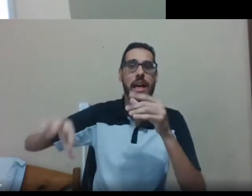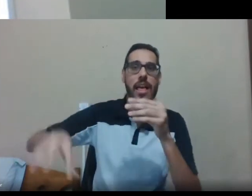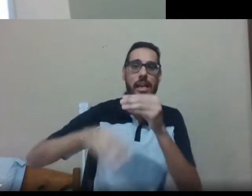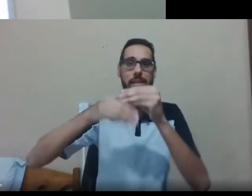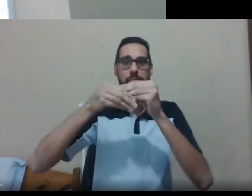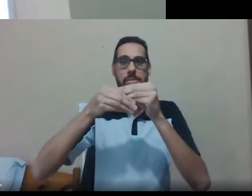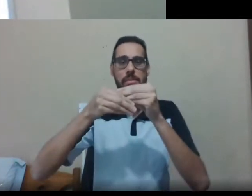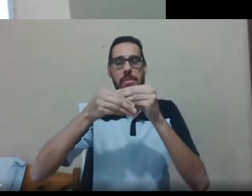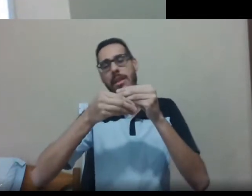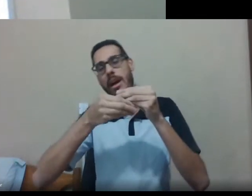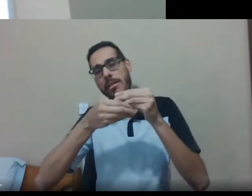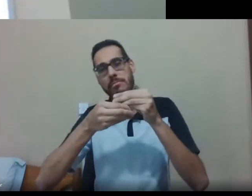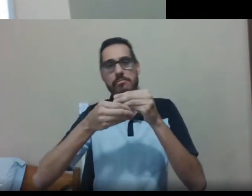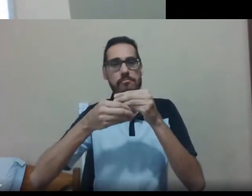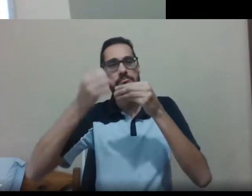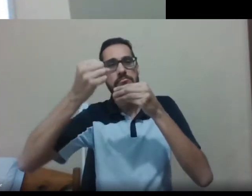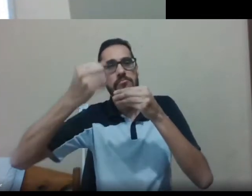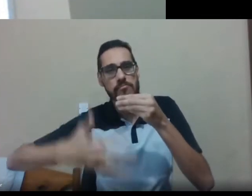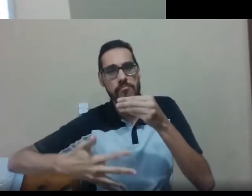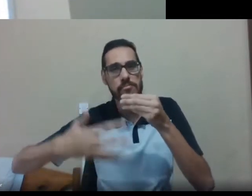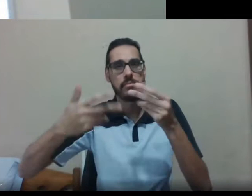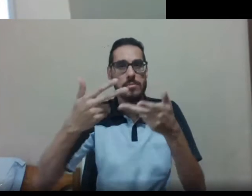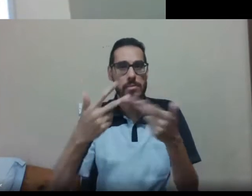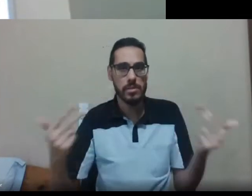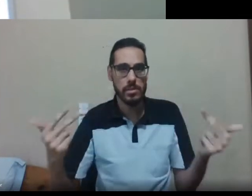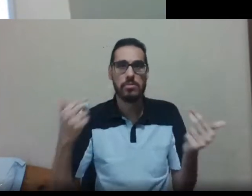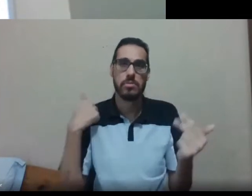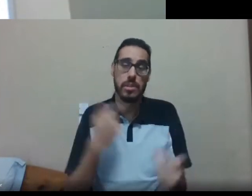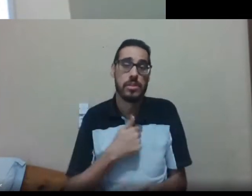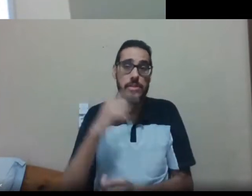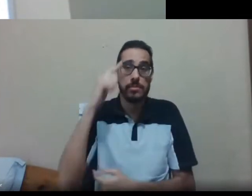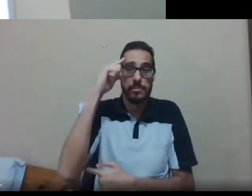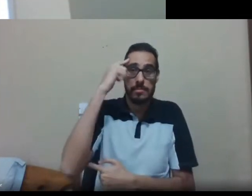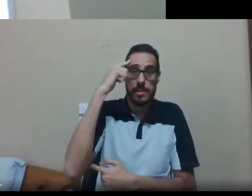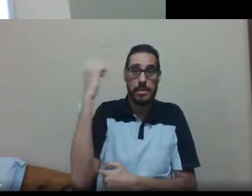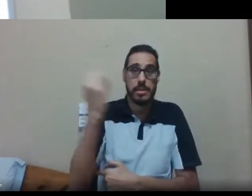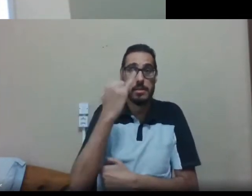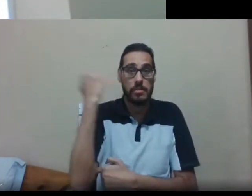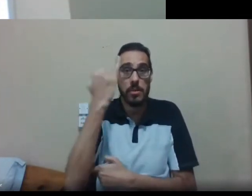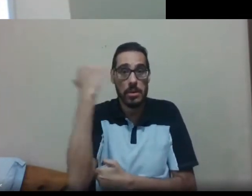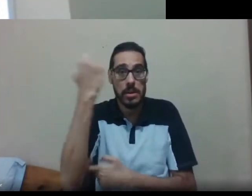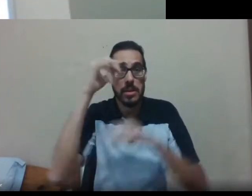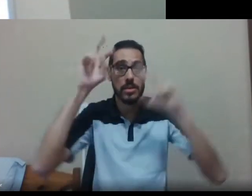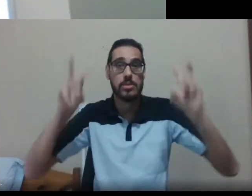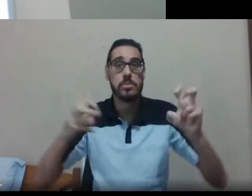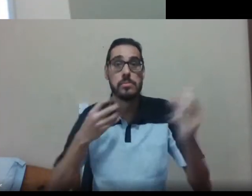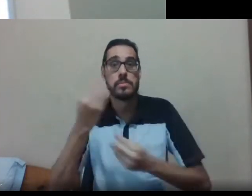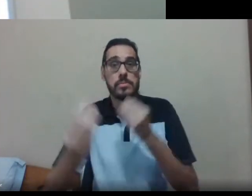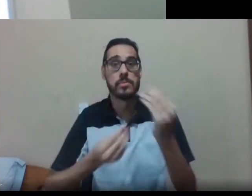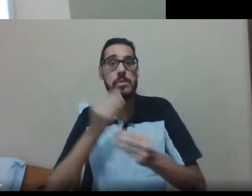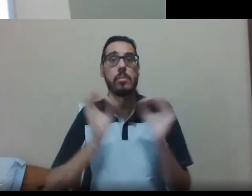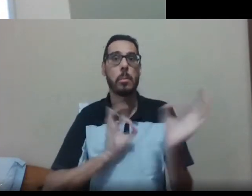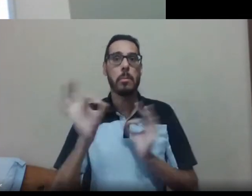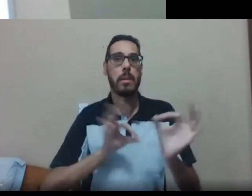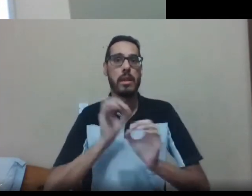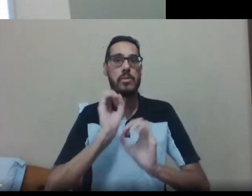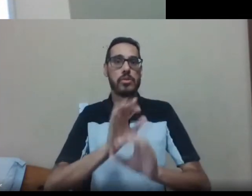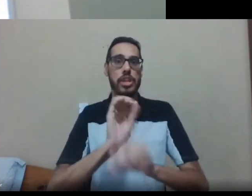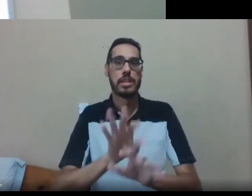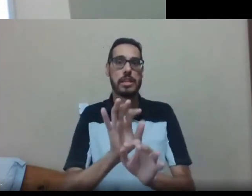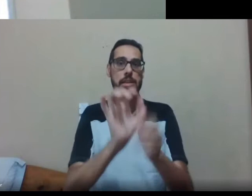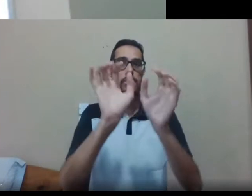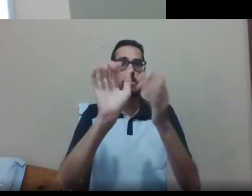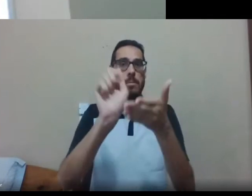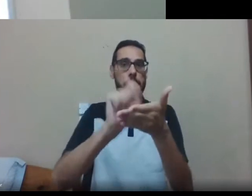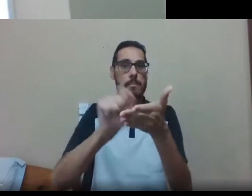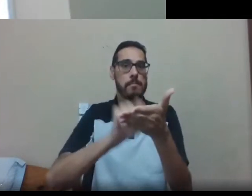ensino, com essa orientação da equipe da SEAD. Eu digo para vocês, gostaria